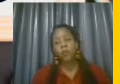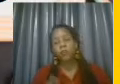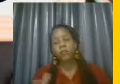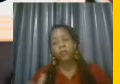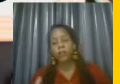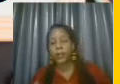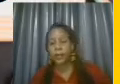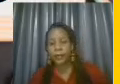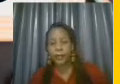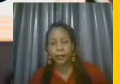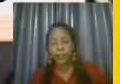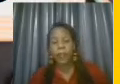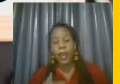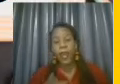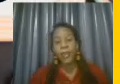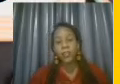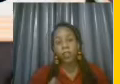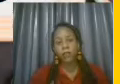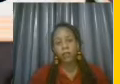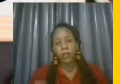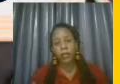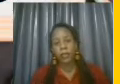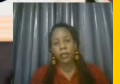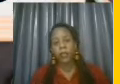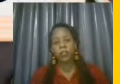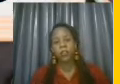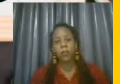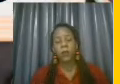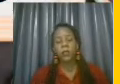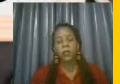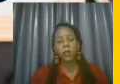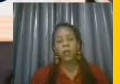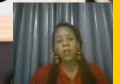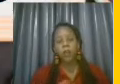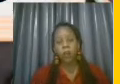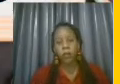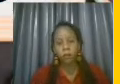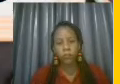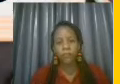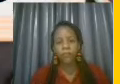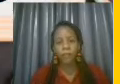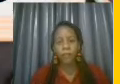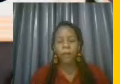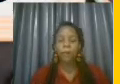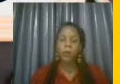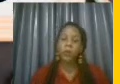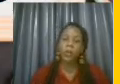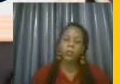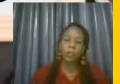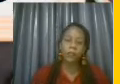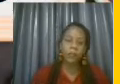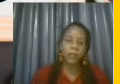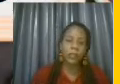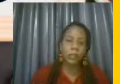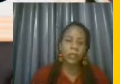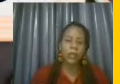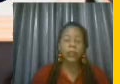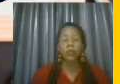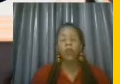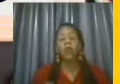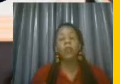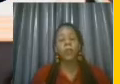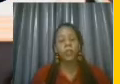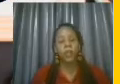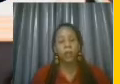e outros viviam na Casa Grande. Esses que viviam na Casa Grande tinham uma condição melhor de vida do que os que viviam na